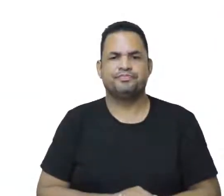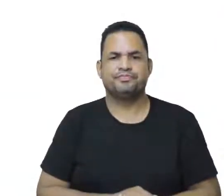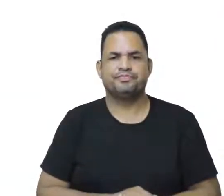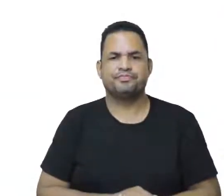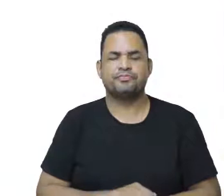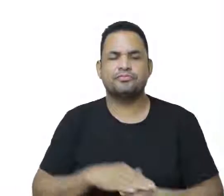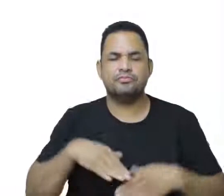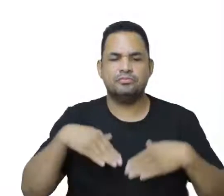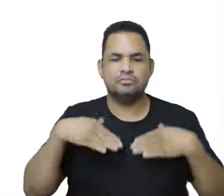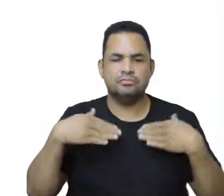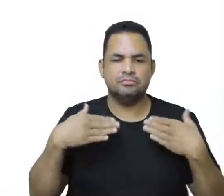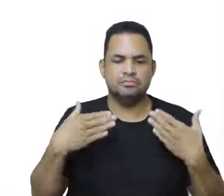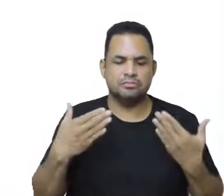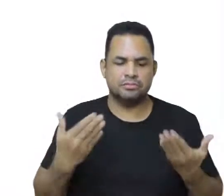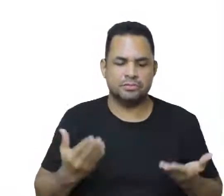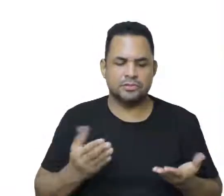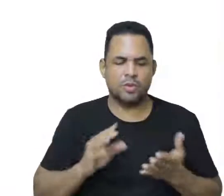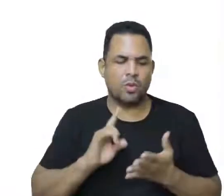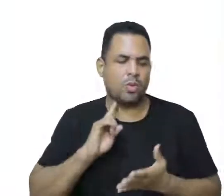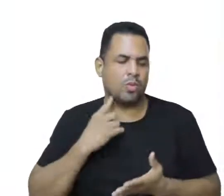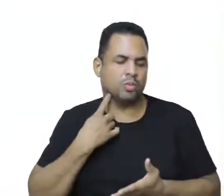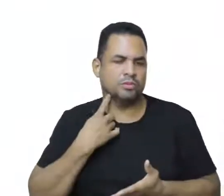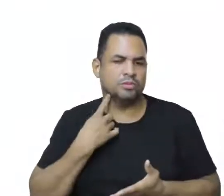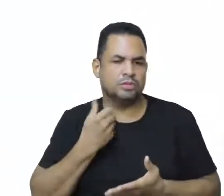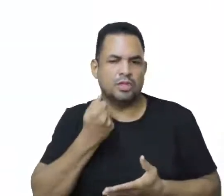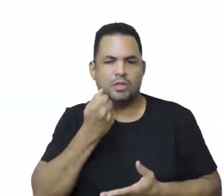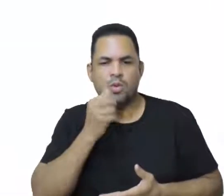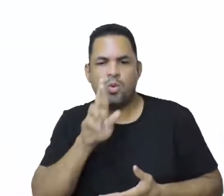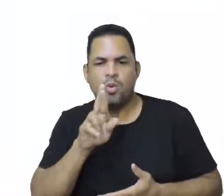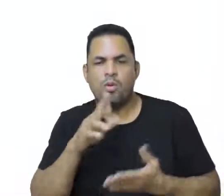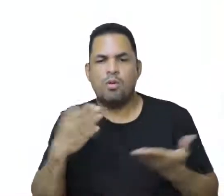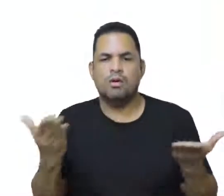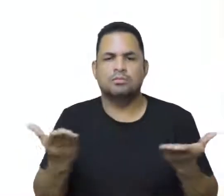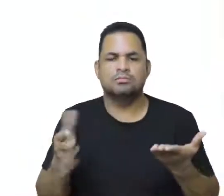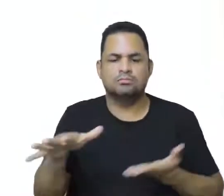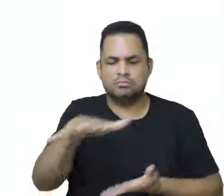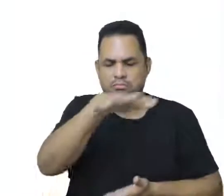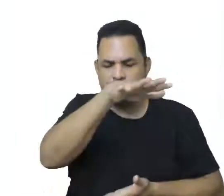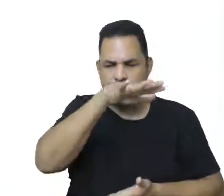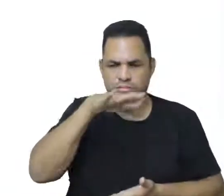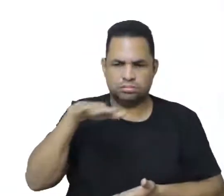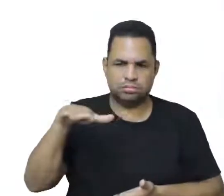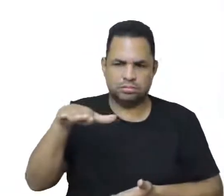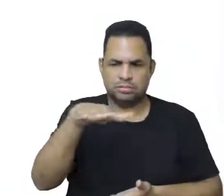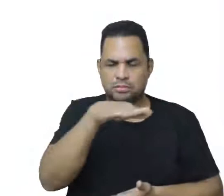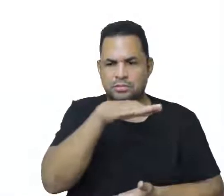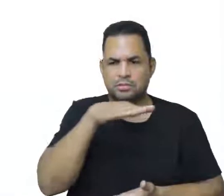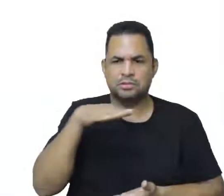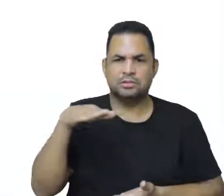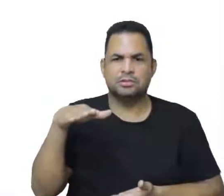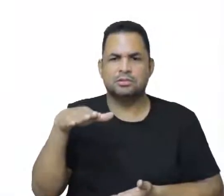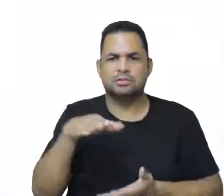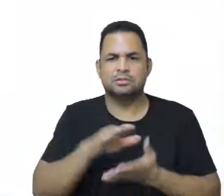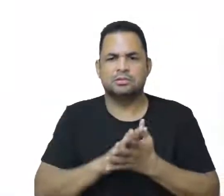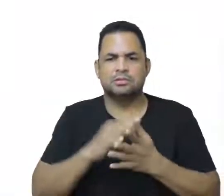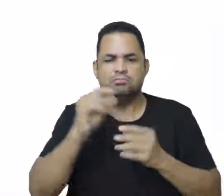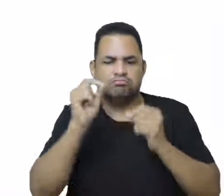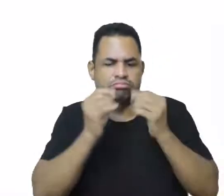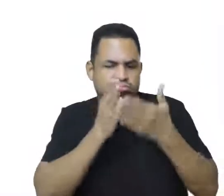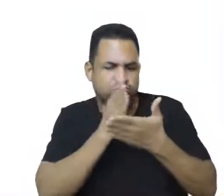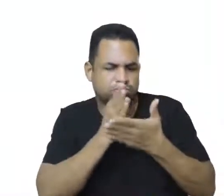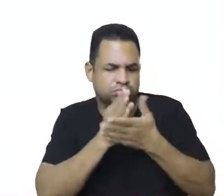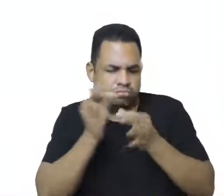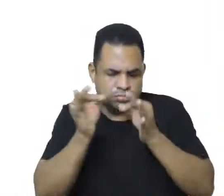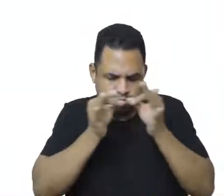Quando nós falamos do que é a poluição atmosférica, é o que nós estamos jogando de